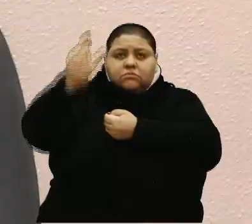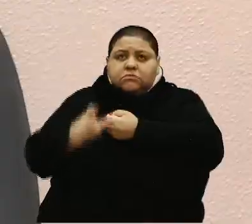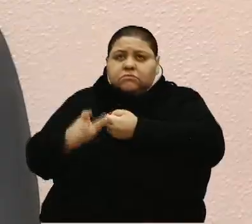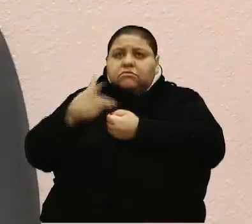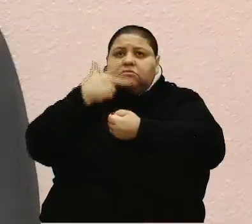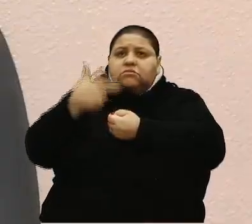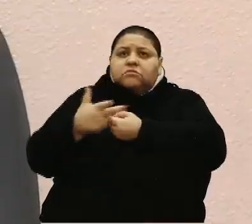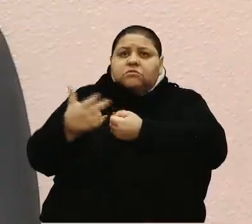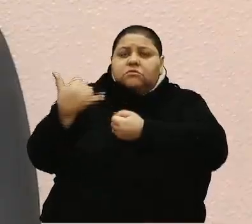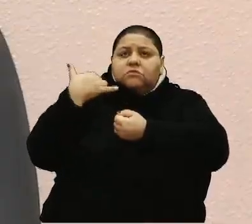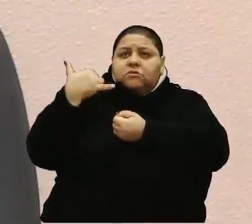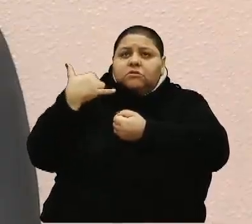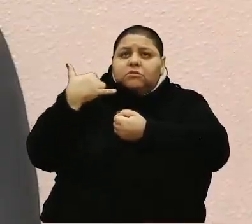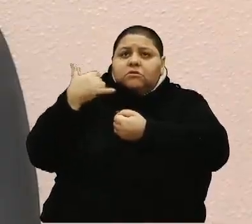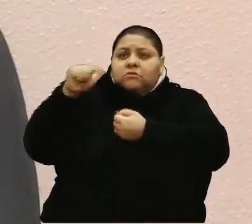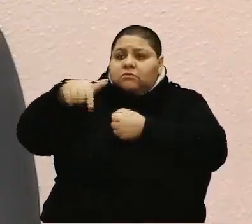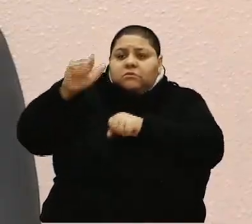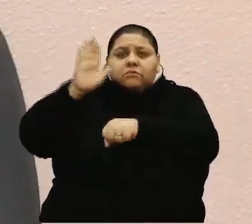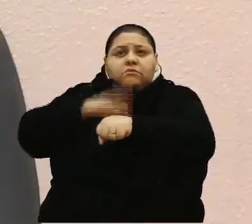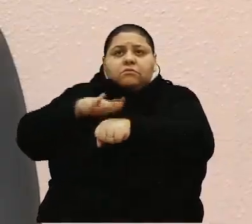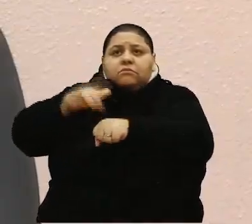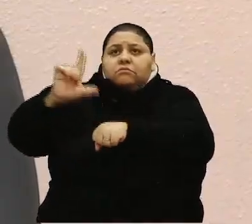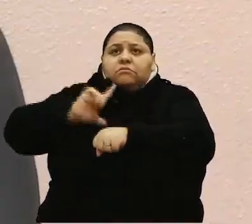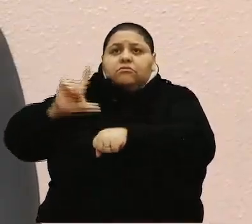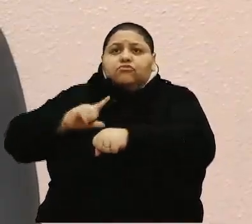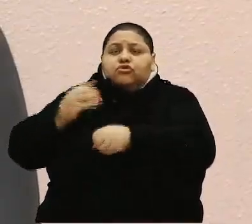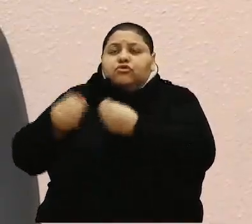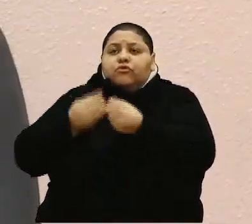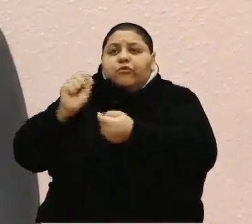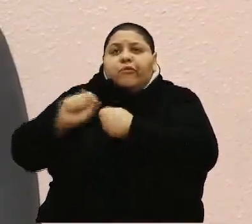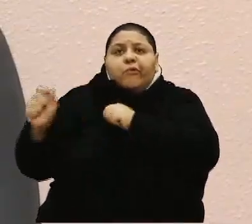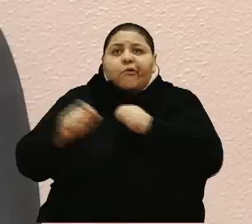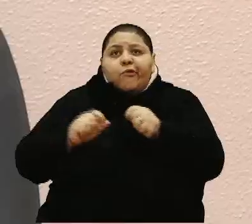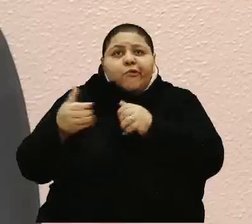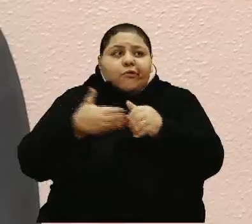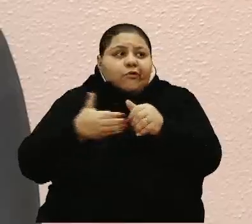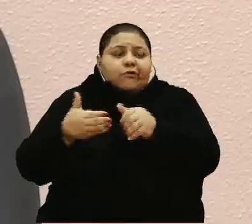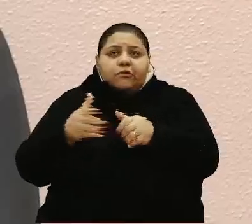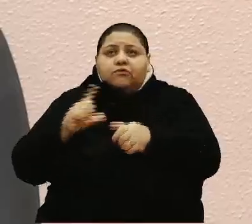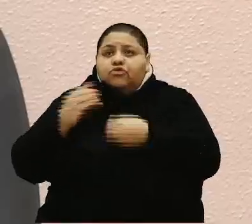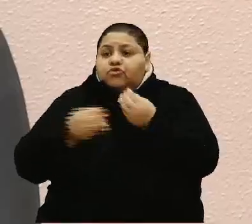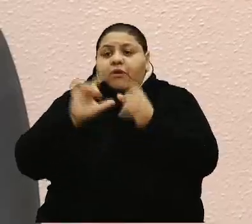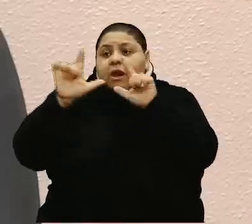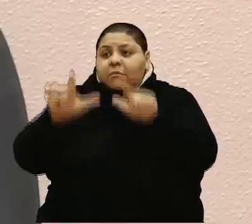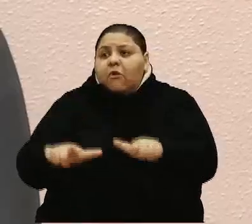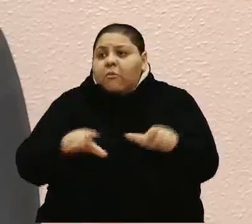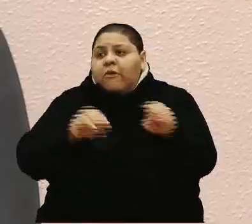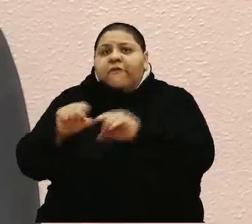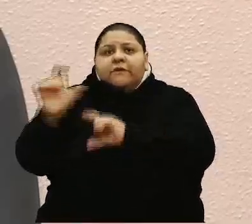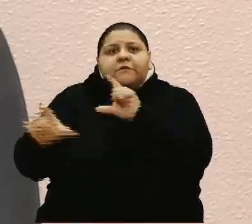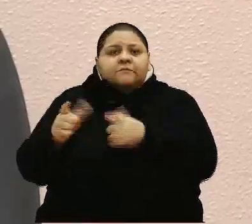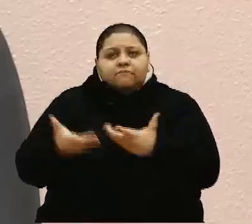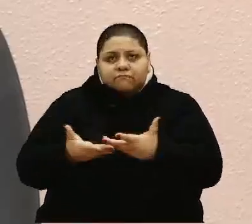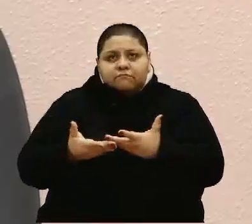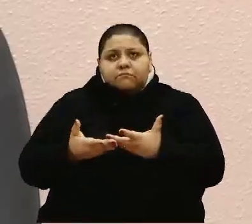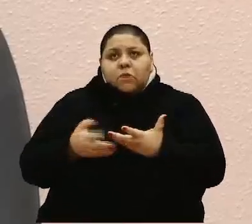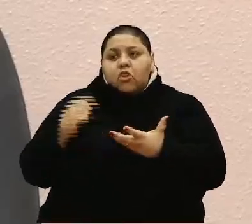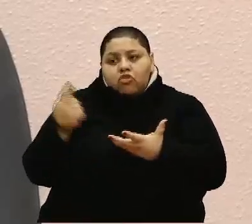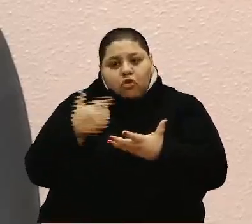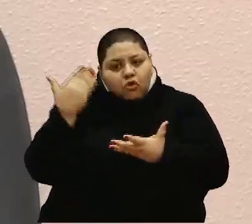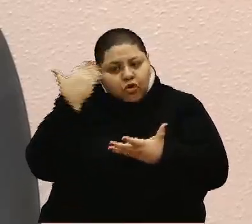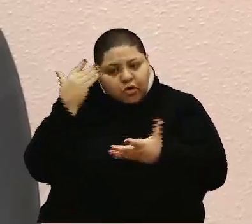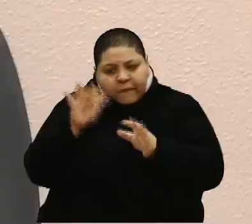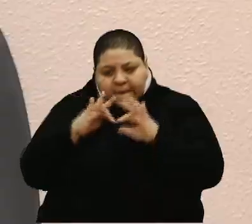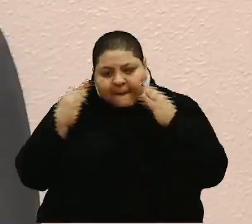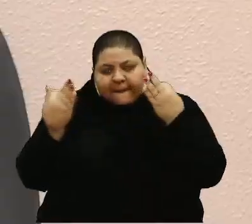falando comigo no WhatsApp disse que naquele momento eles não tinham como fazer, que eles podiam dar orientação, mas não tinha local para levar as pessoas. E nós sabemos que as